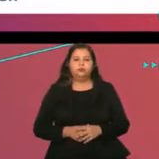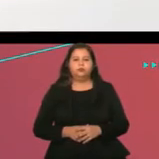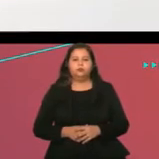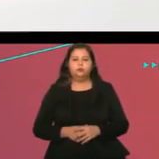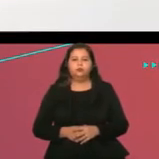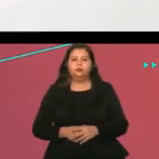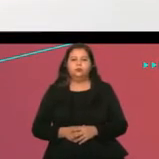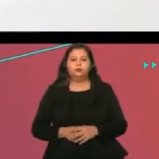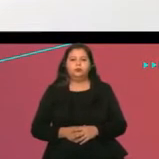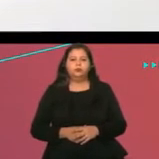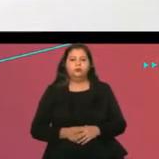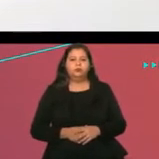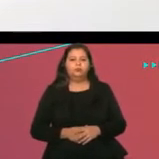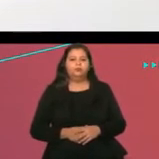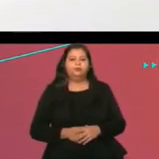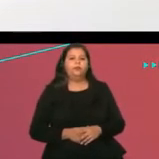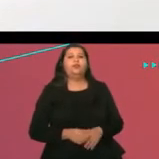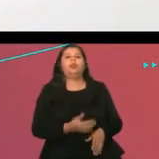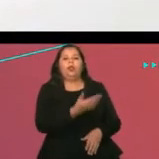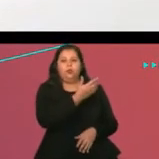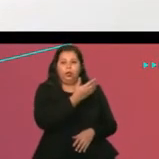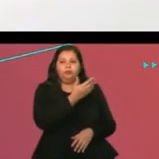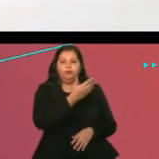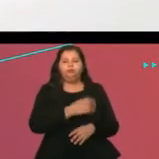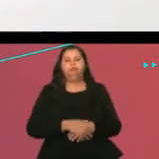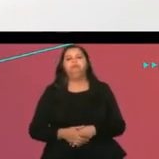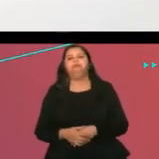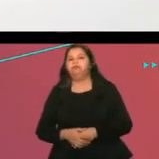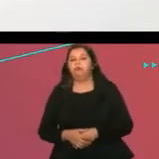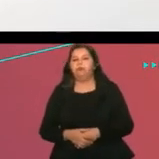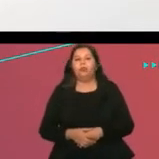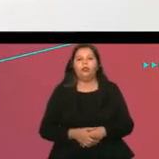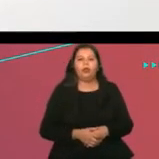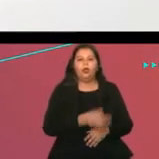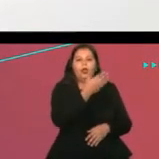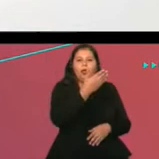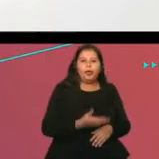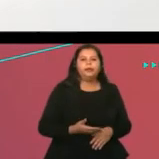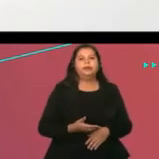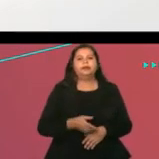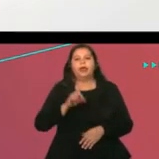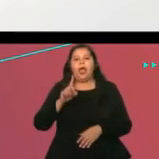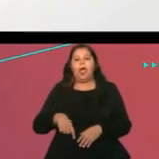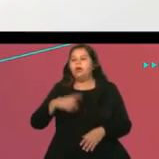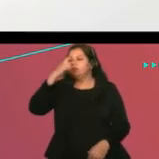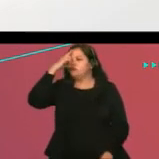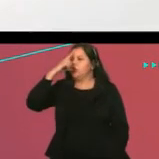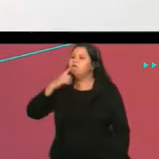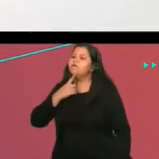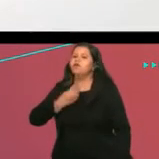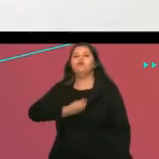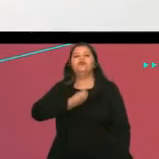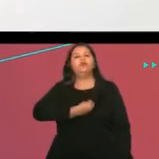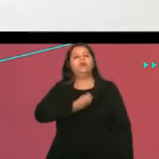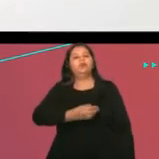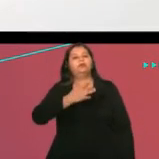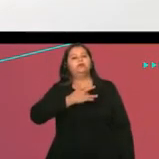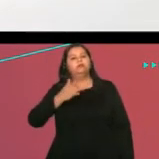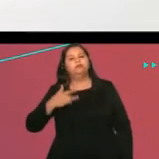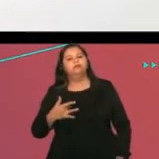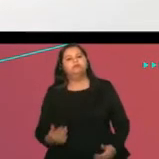é o mesmo motivo está aqui então esse é o estilo de vida saudável vá